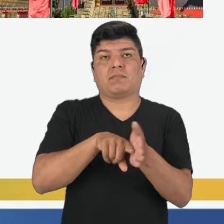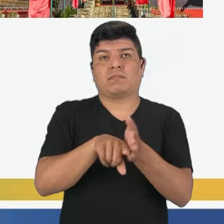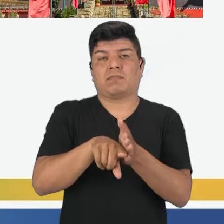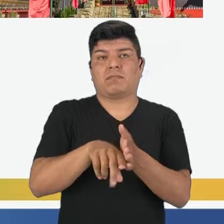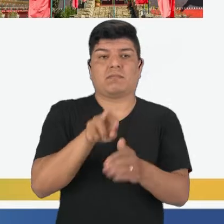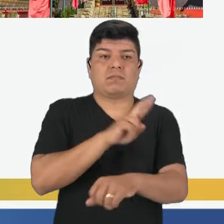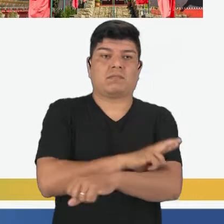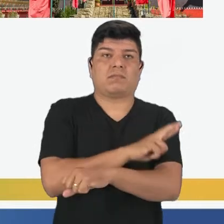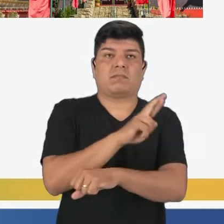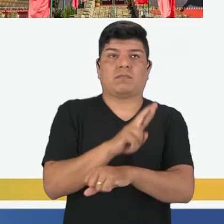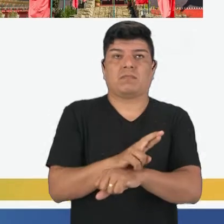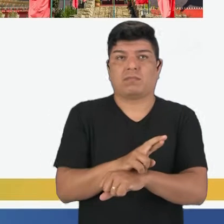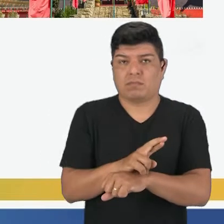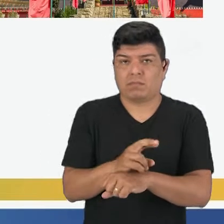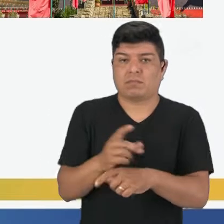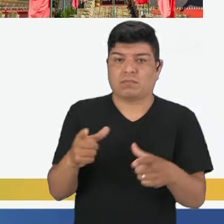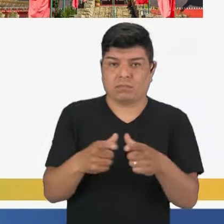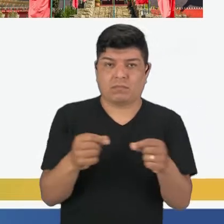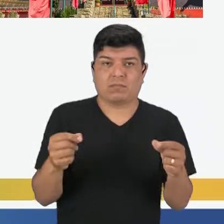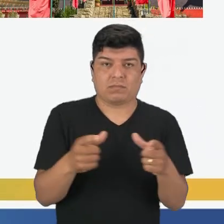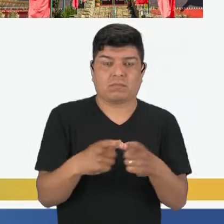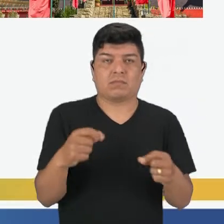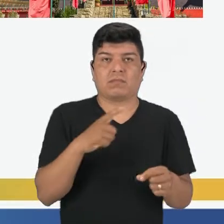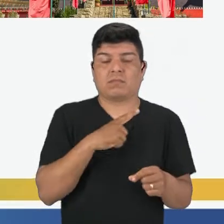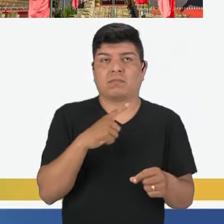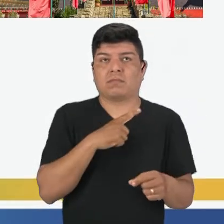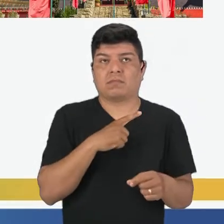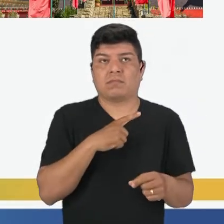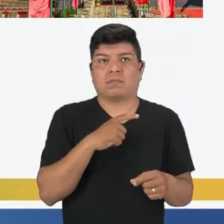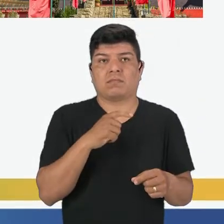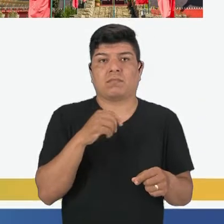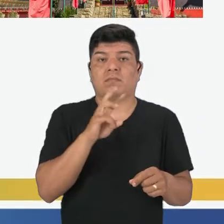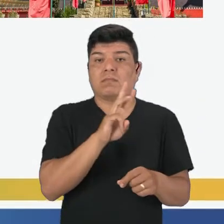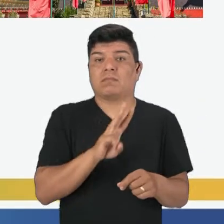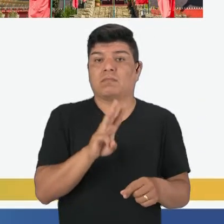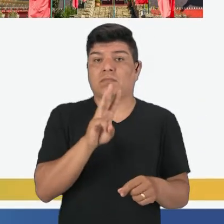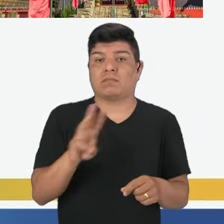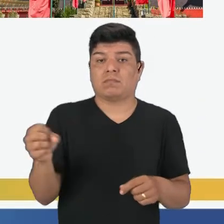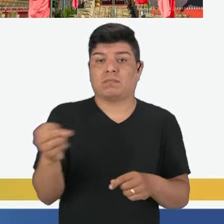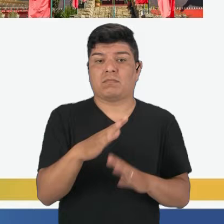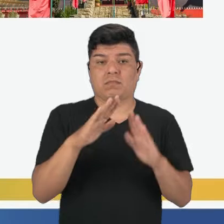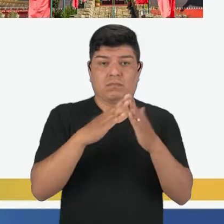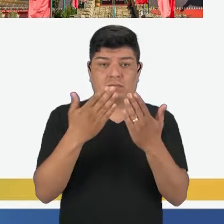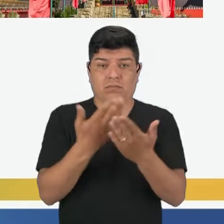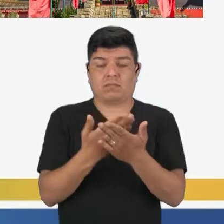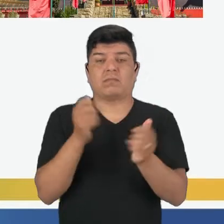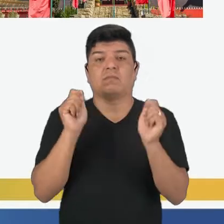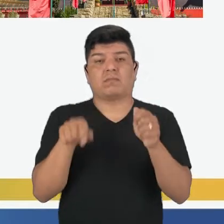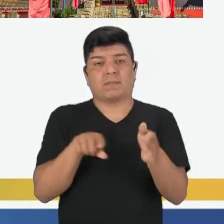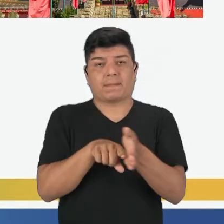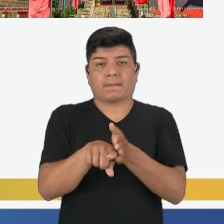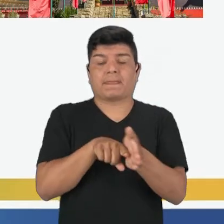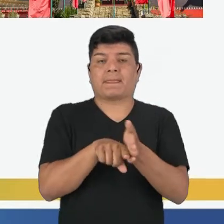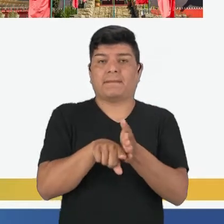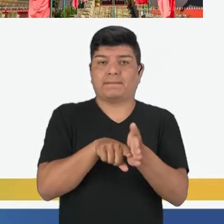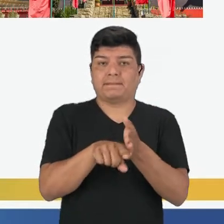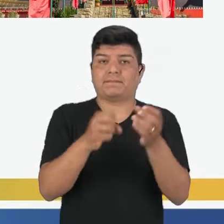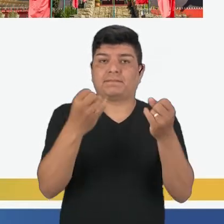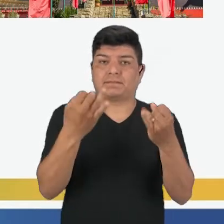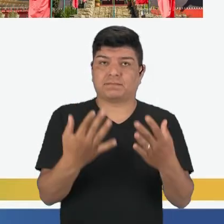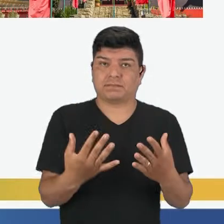sobre religiões orientais. Tem uma página no site da Nova Escola que você pode pesquisar, que ela fala